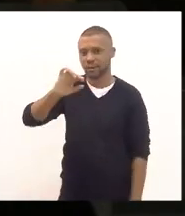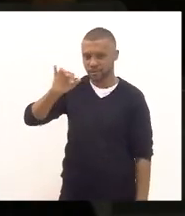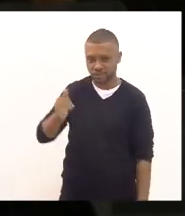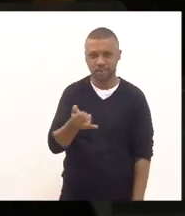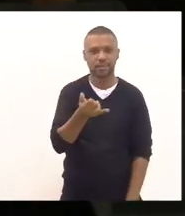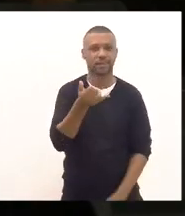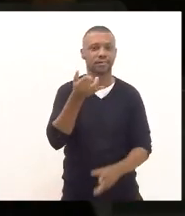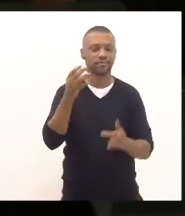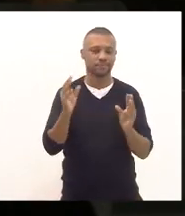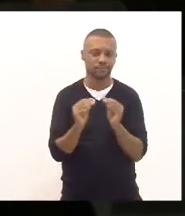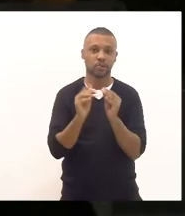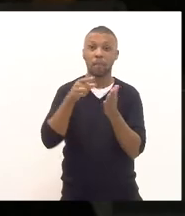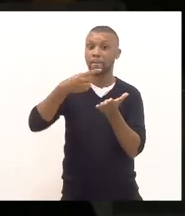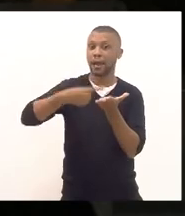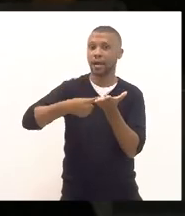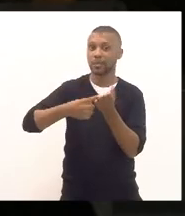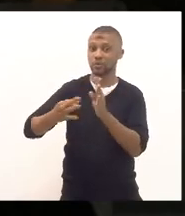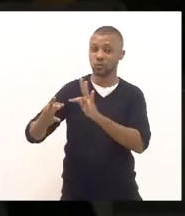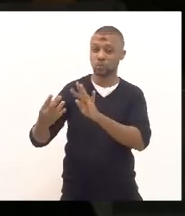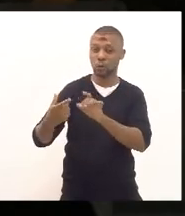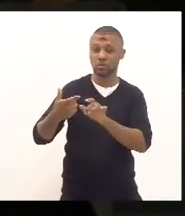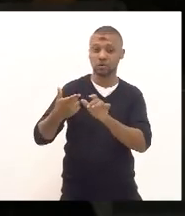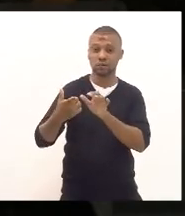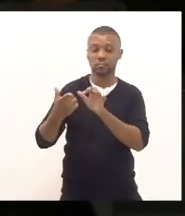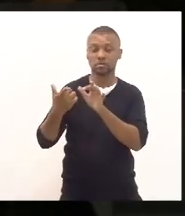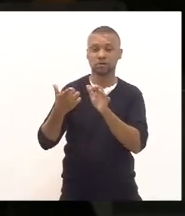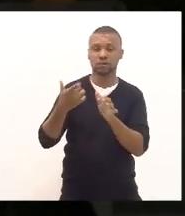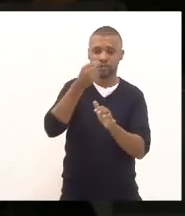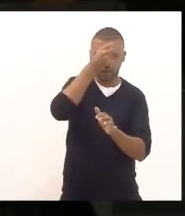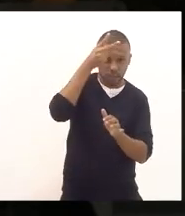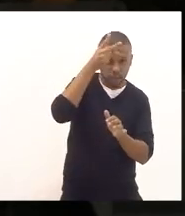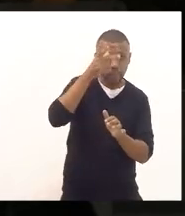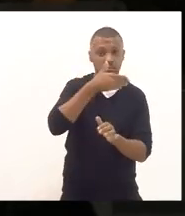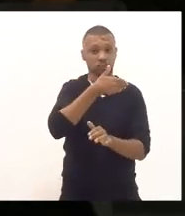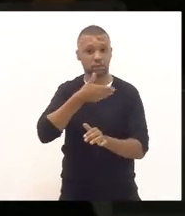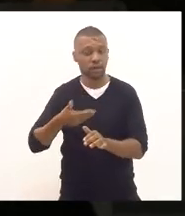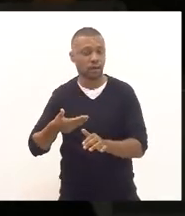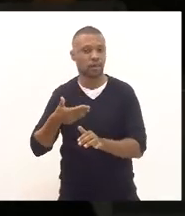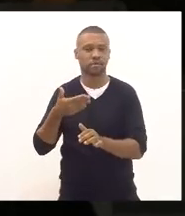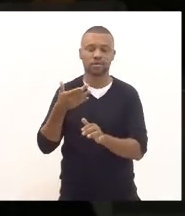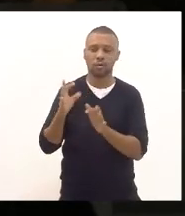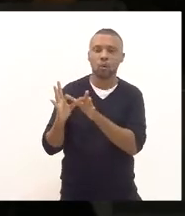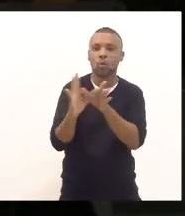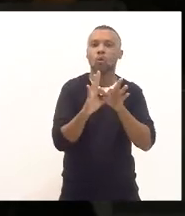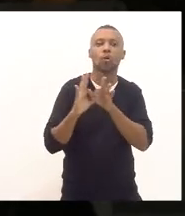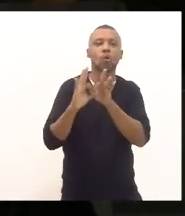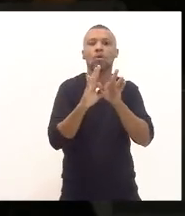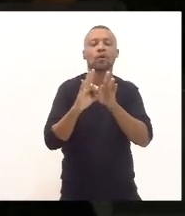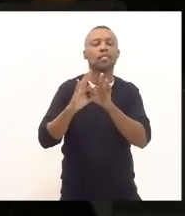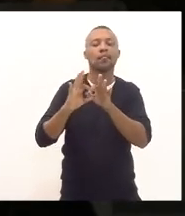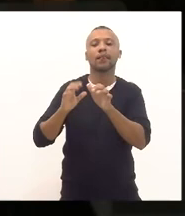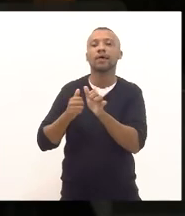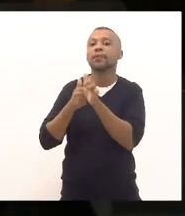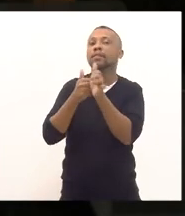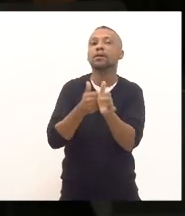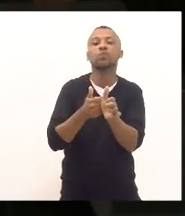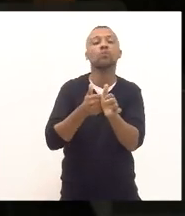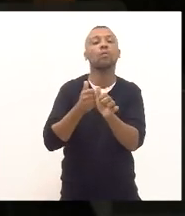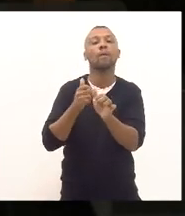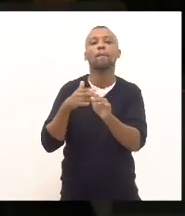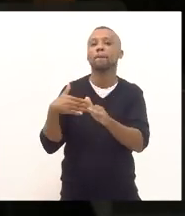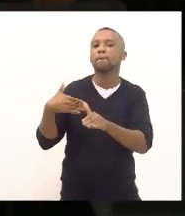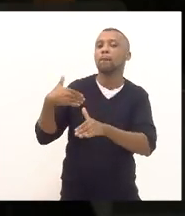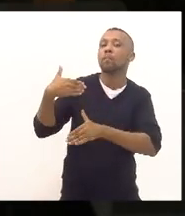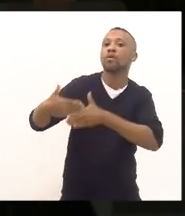o impacto de todos unidos um parte do todo Nildo em nome de um processo